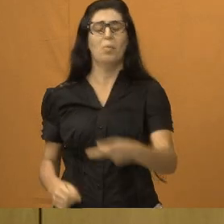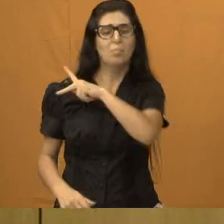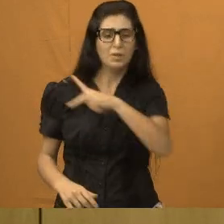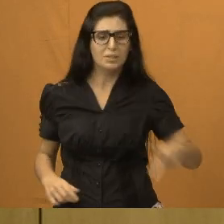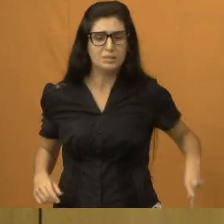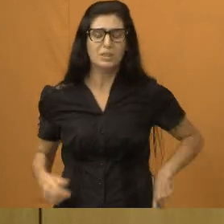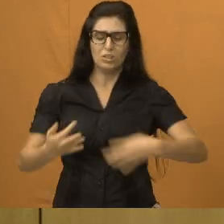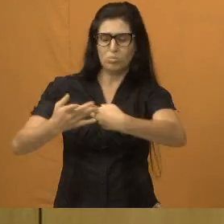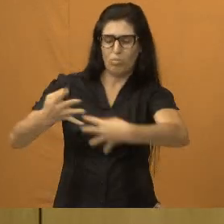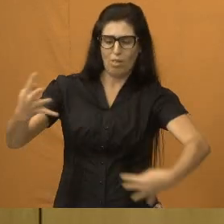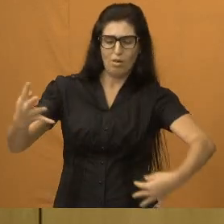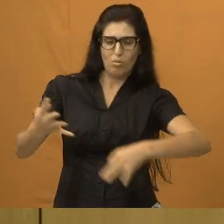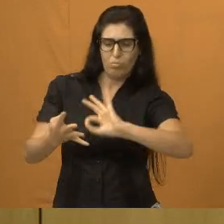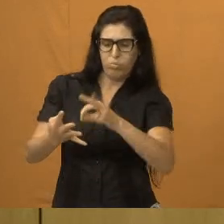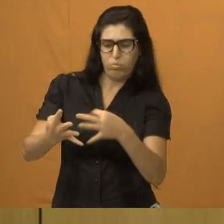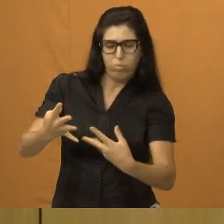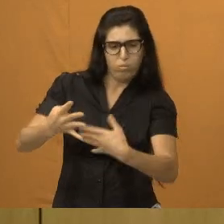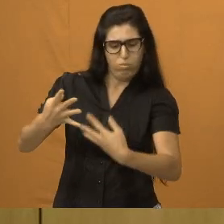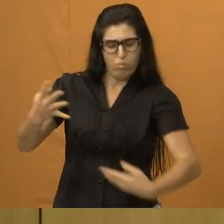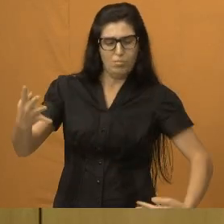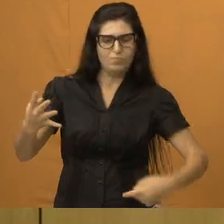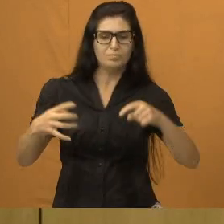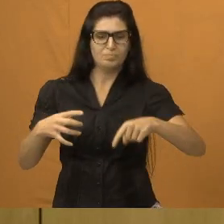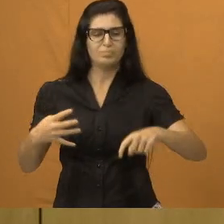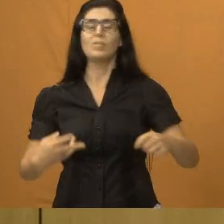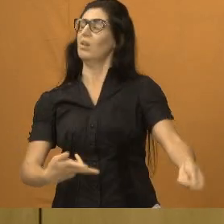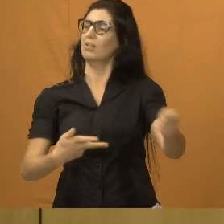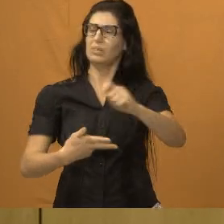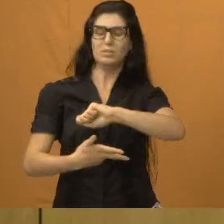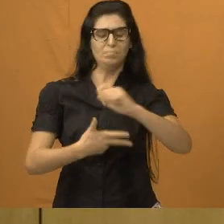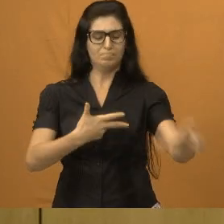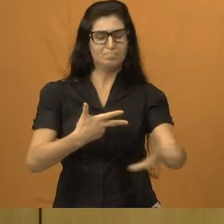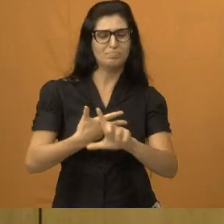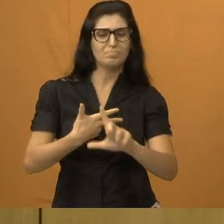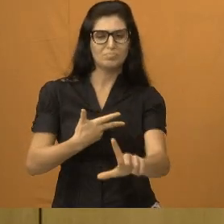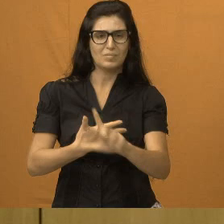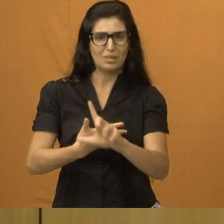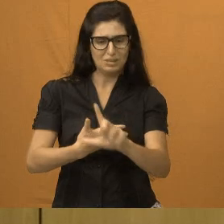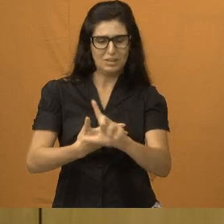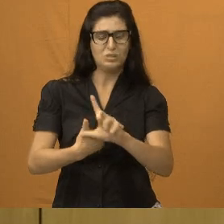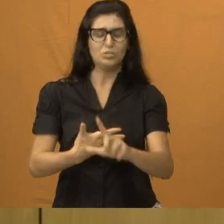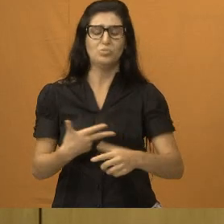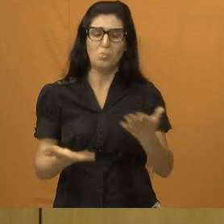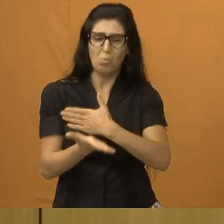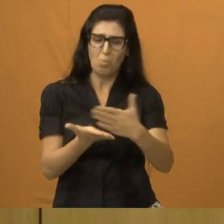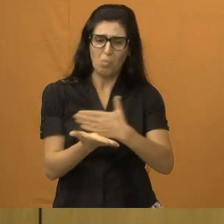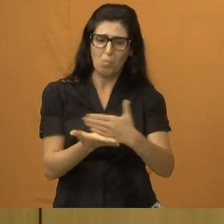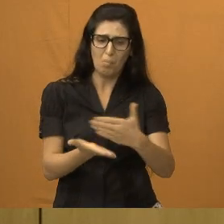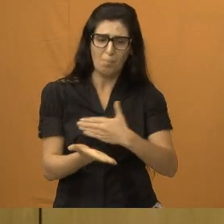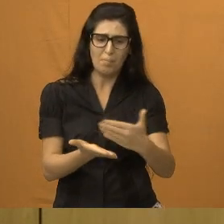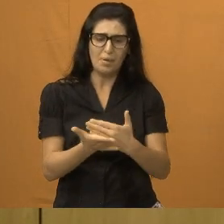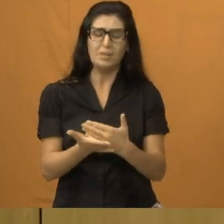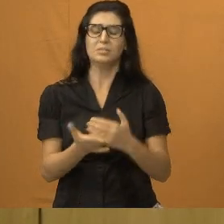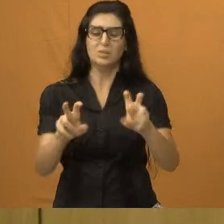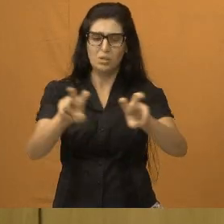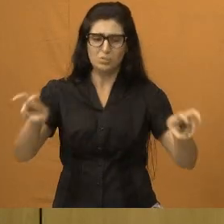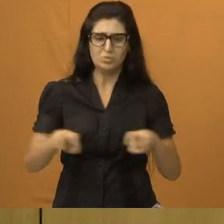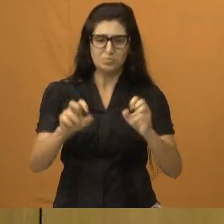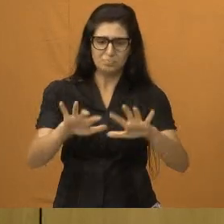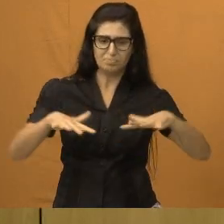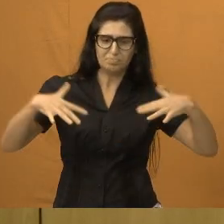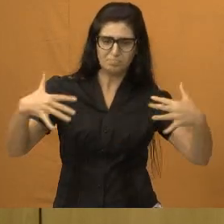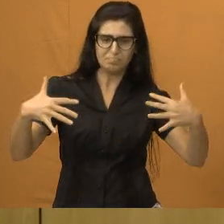Finanças desta Casa Legislativa, para que faça a condução dos trabalhos dessa audiência.